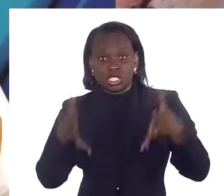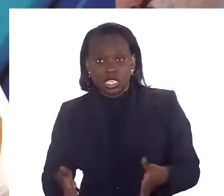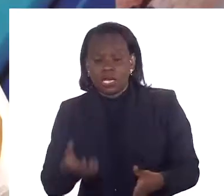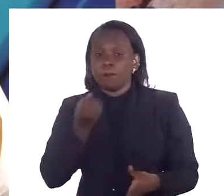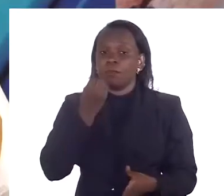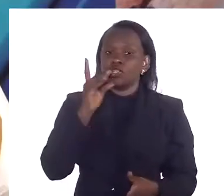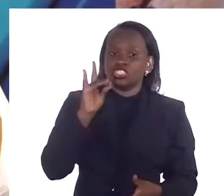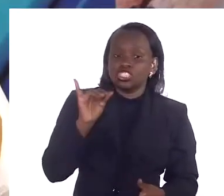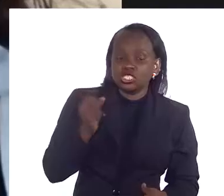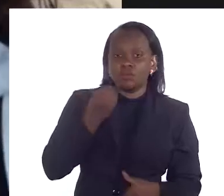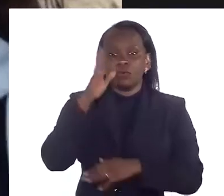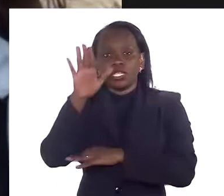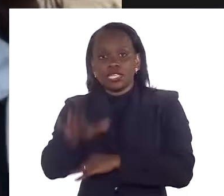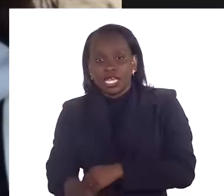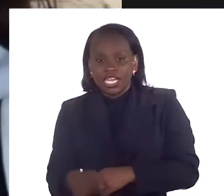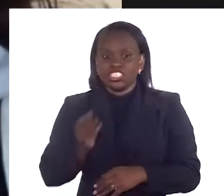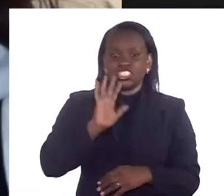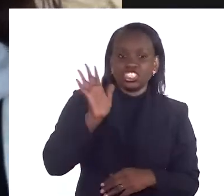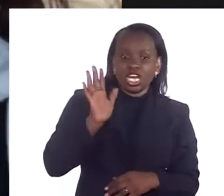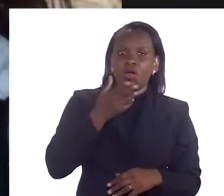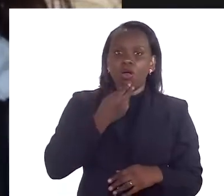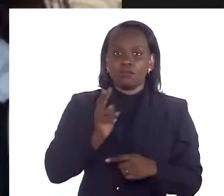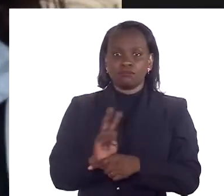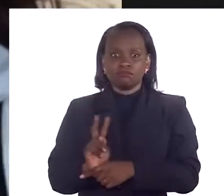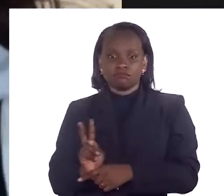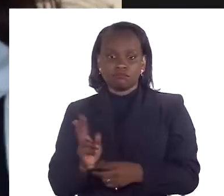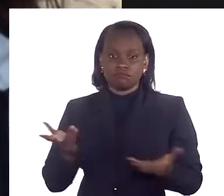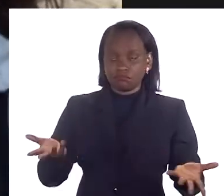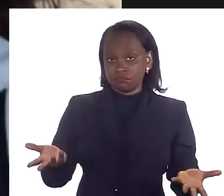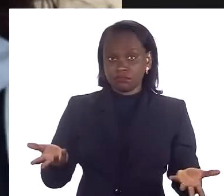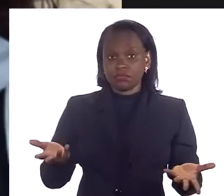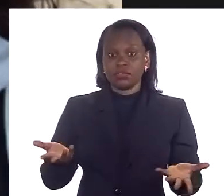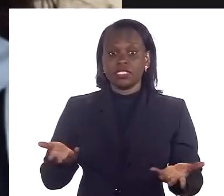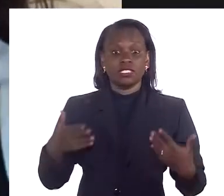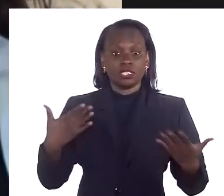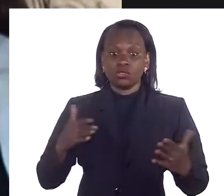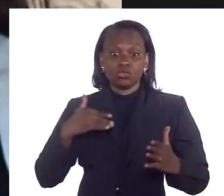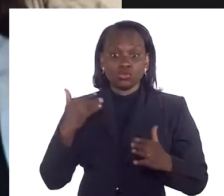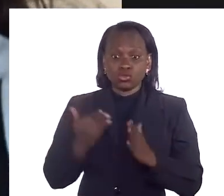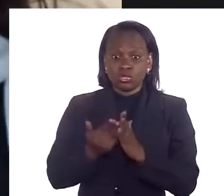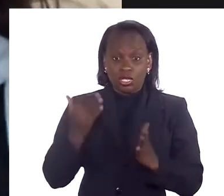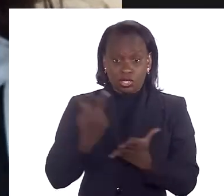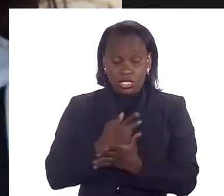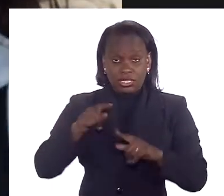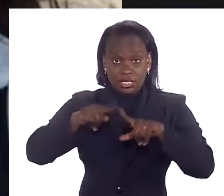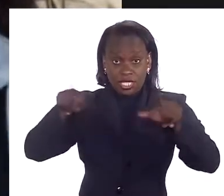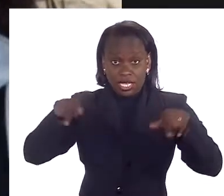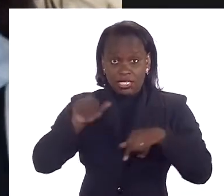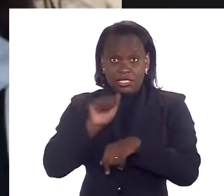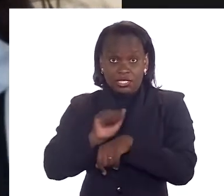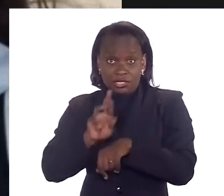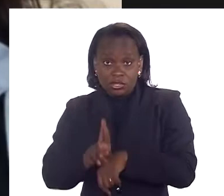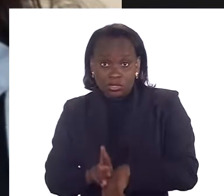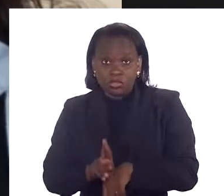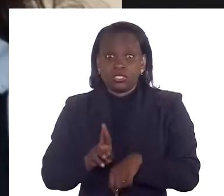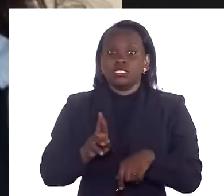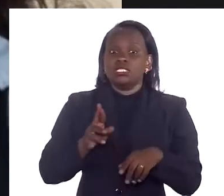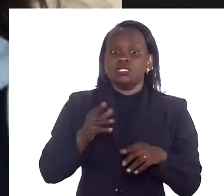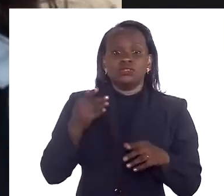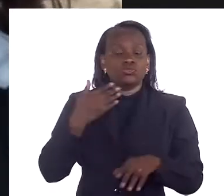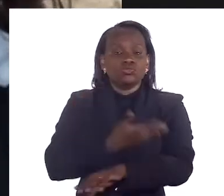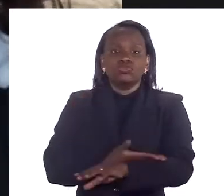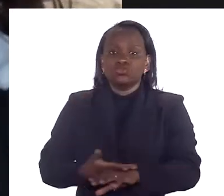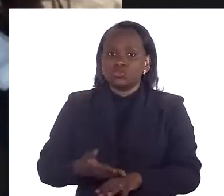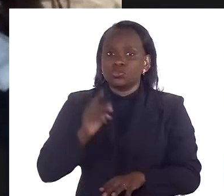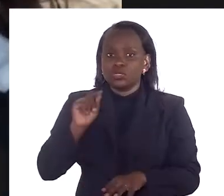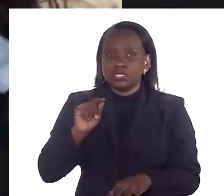que chegar, para dar bom dia, para dar boa tarde, para dar tchau para o porteiro, né? Ou seja, tudo que acontece dentro da sala de recursos, é